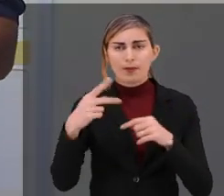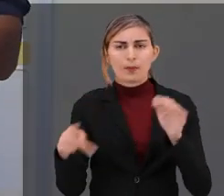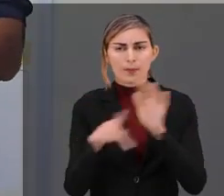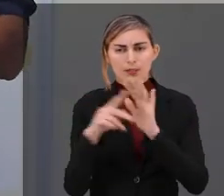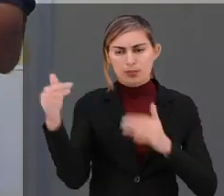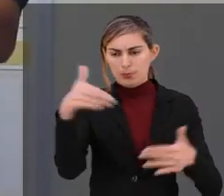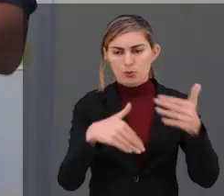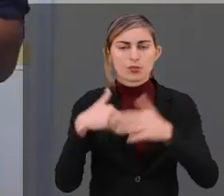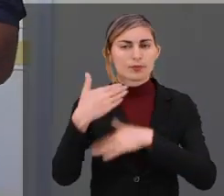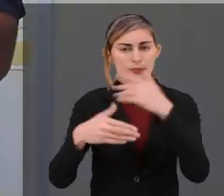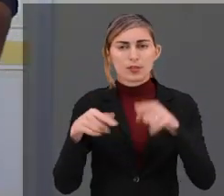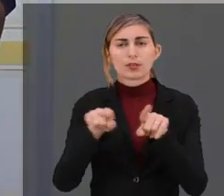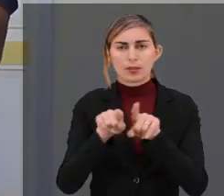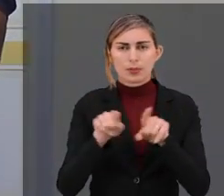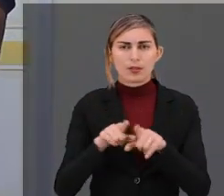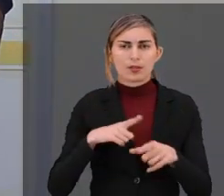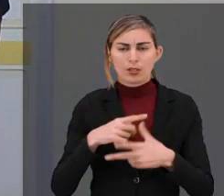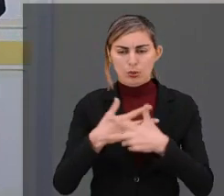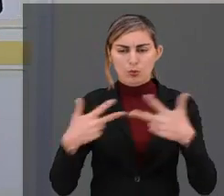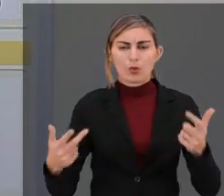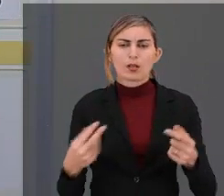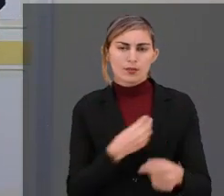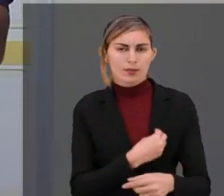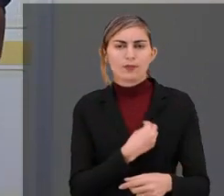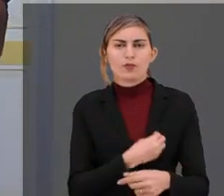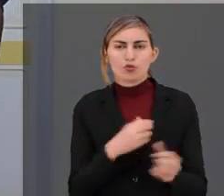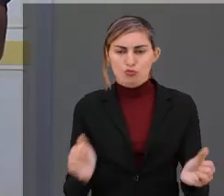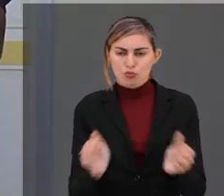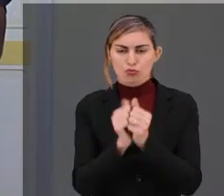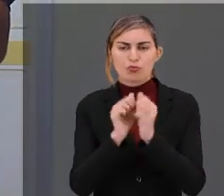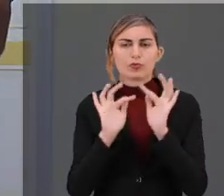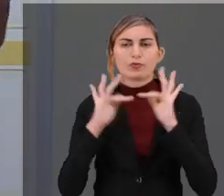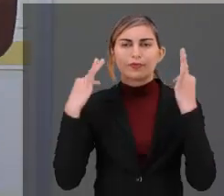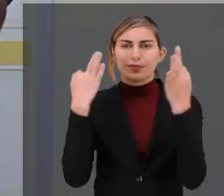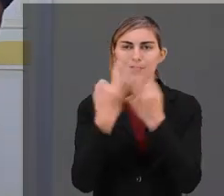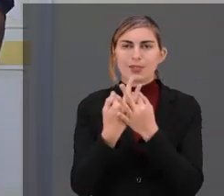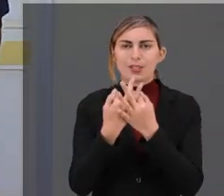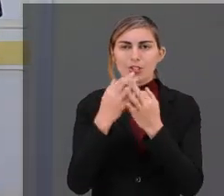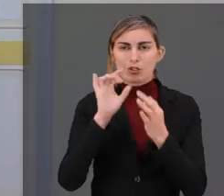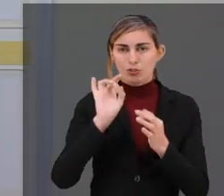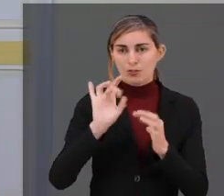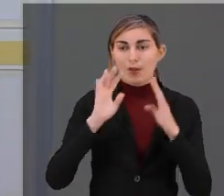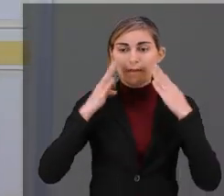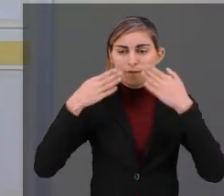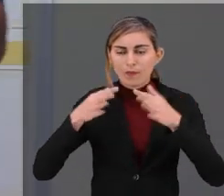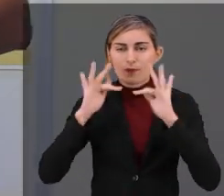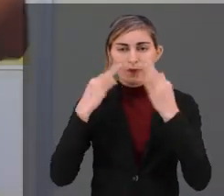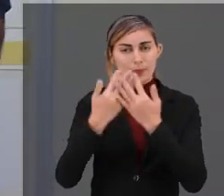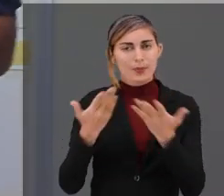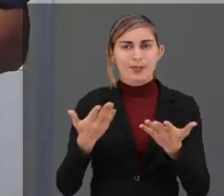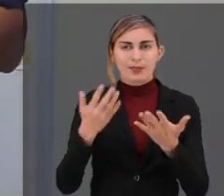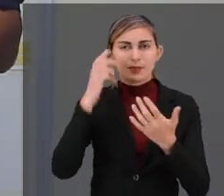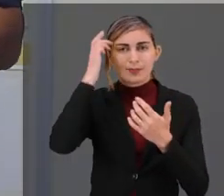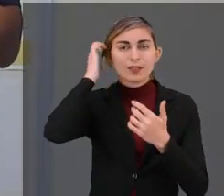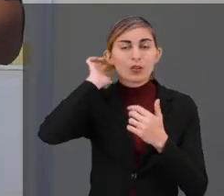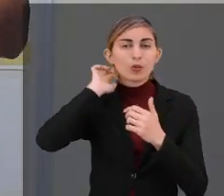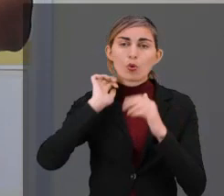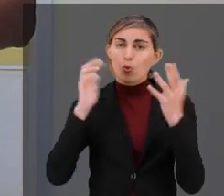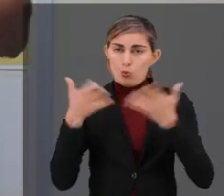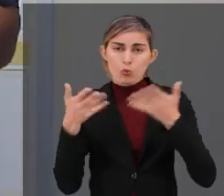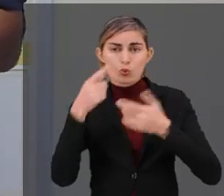desse processo também, que tenha também qualidade de vida. Sim. Junto com a família, não para a família. Porque hoje a gente